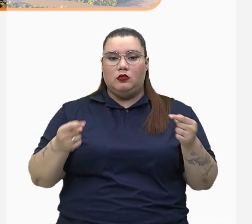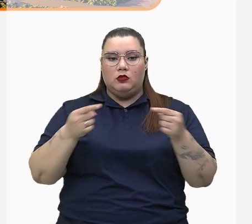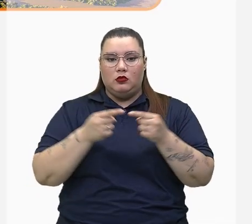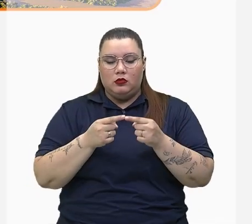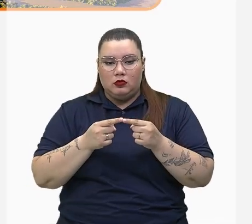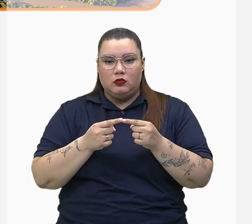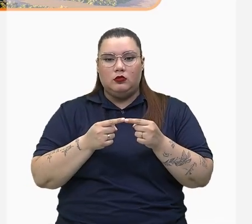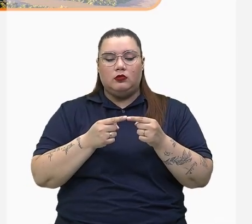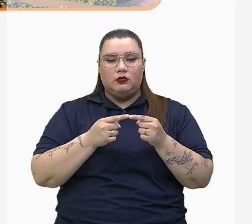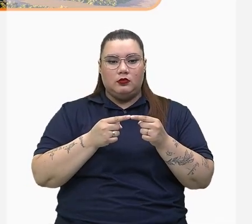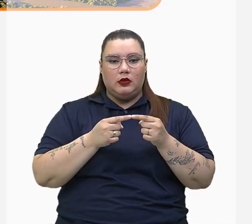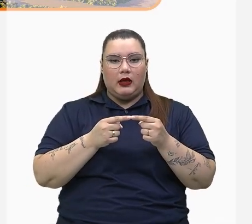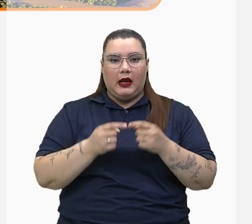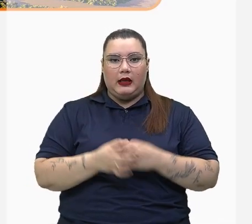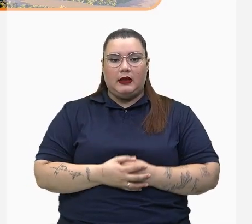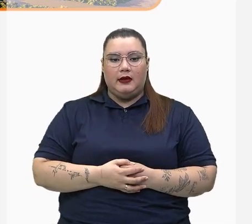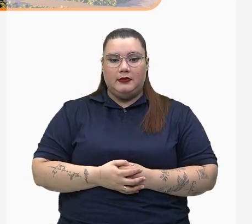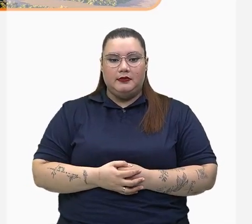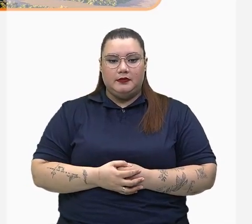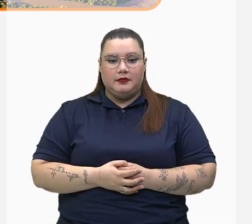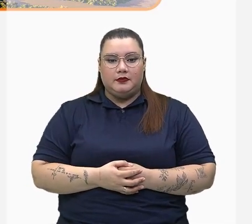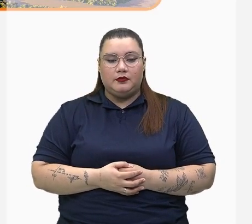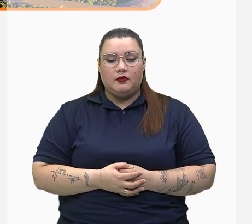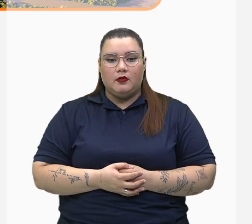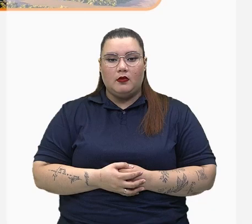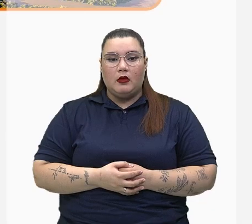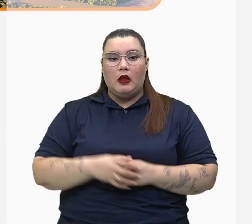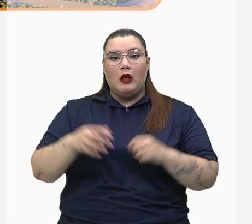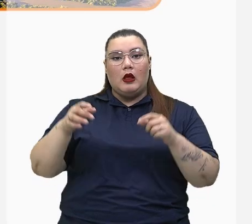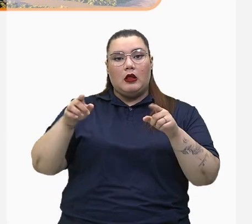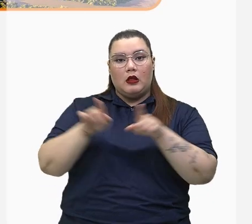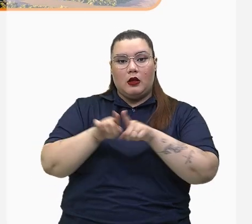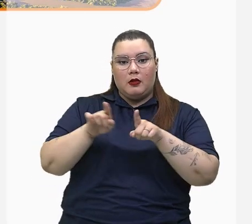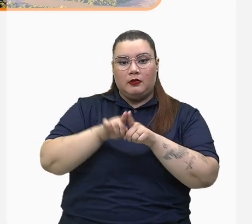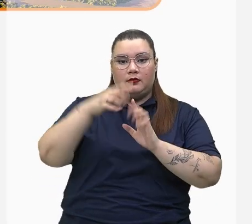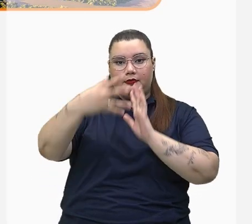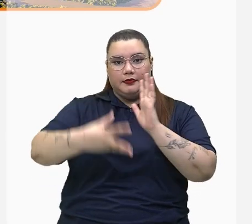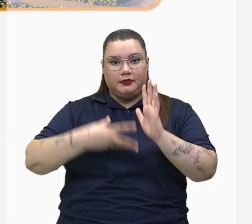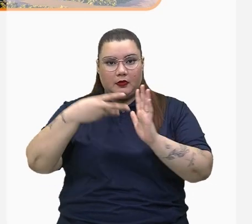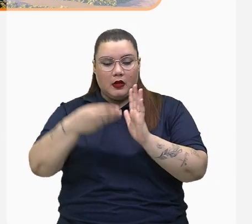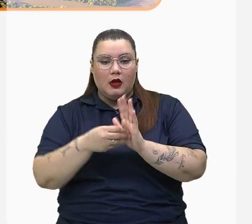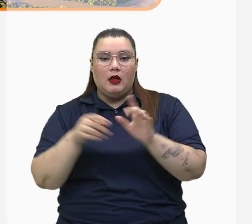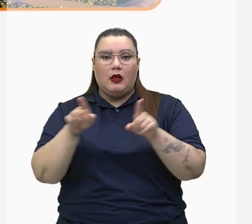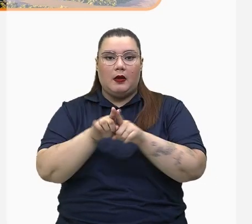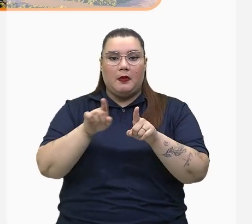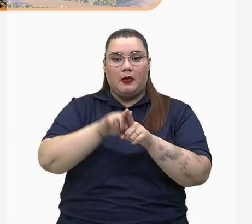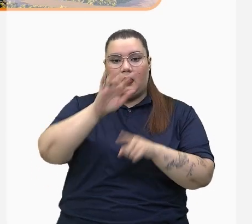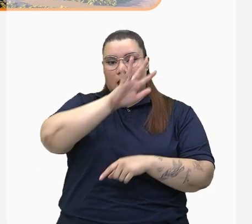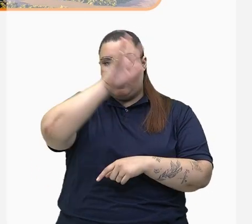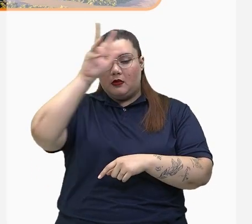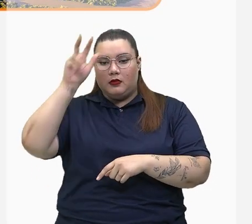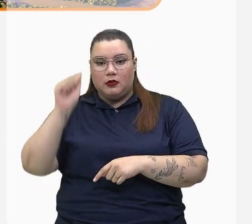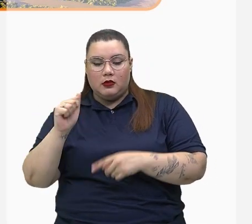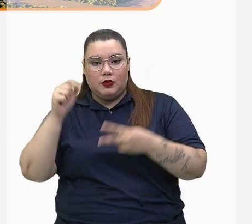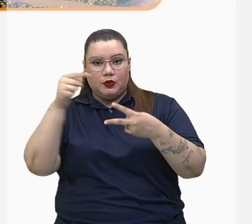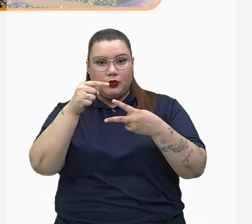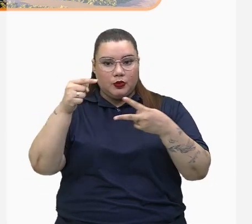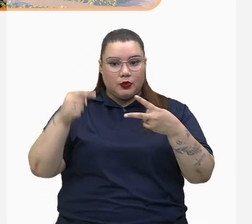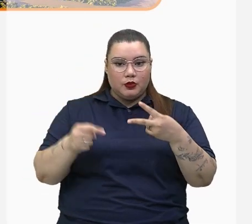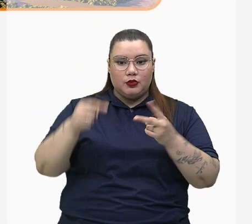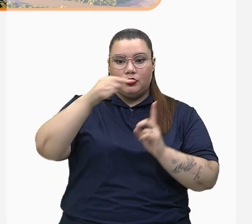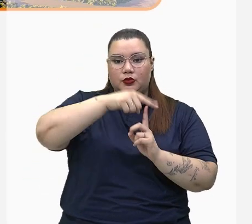do... Tanto a Amazônia quanto o Amazonas, que é um recorte